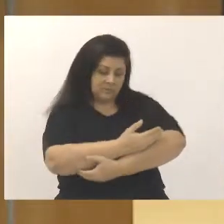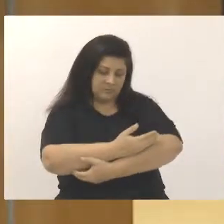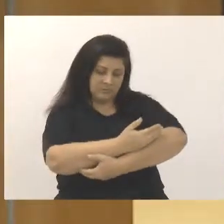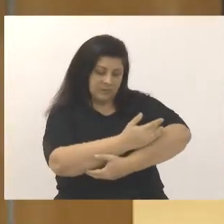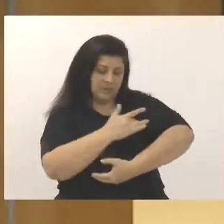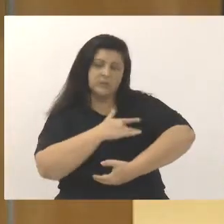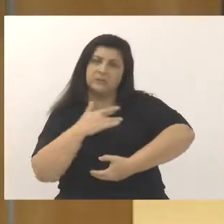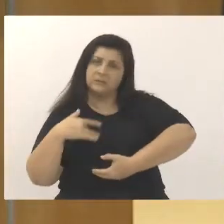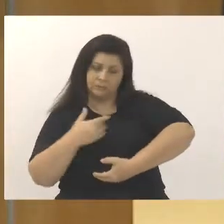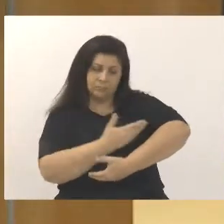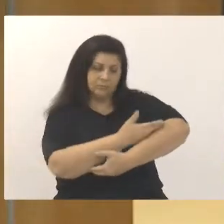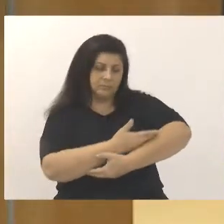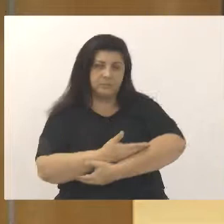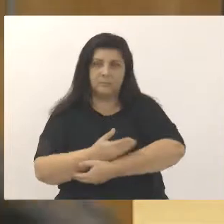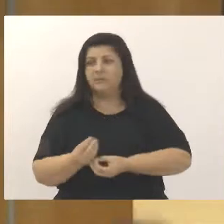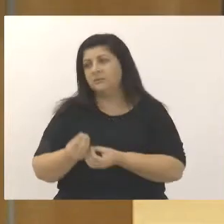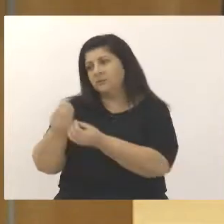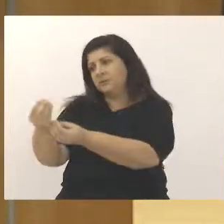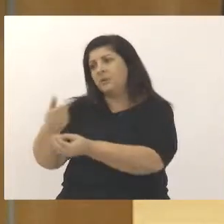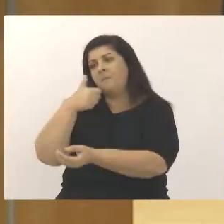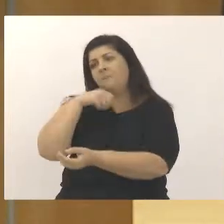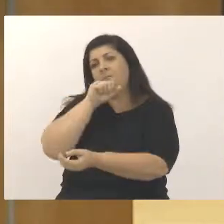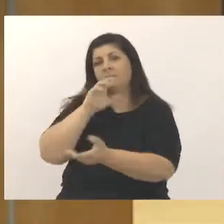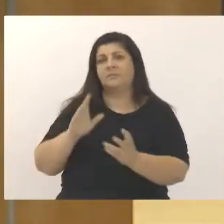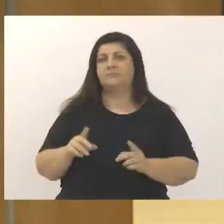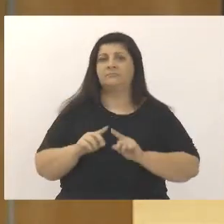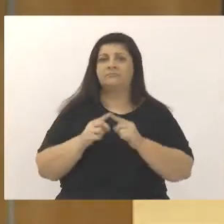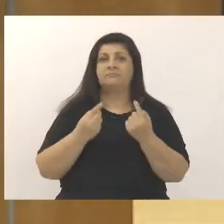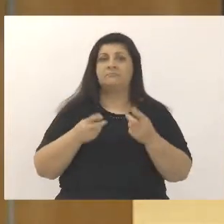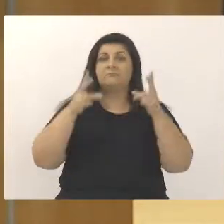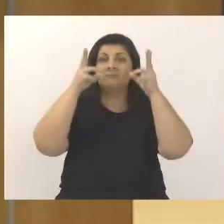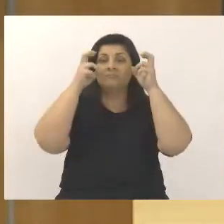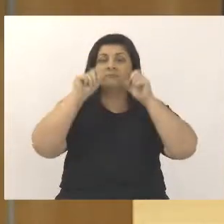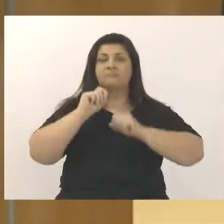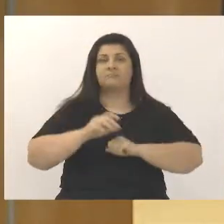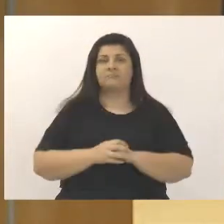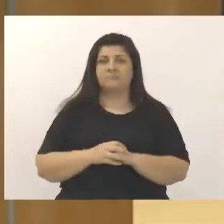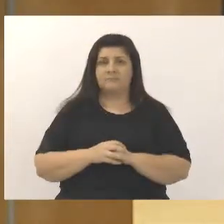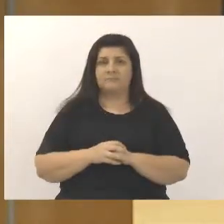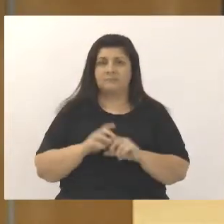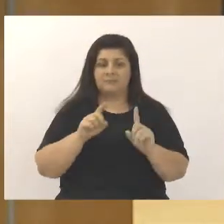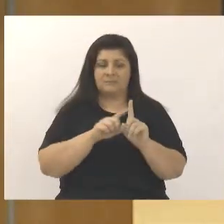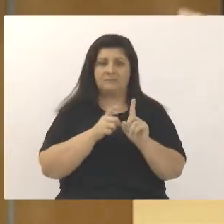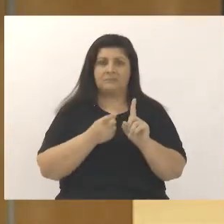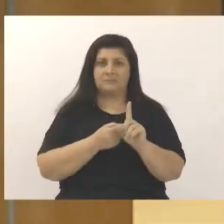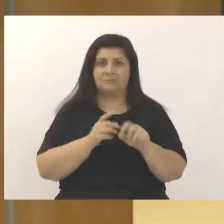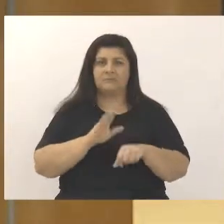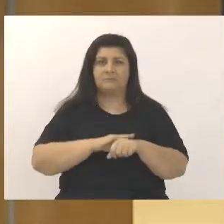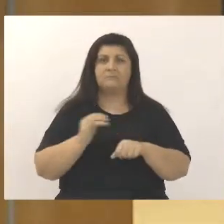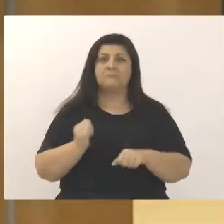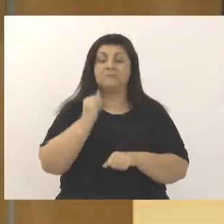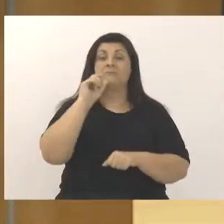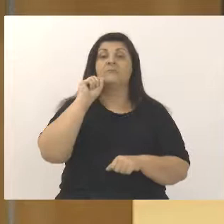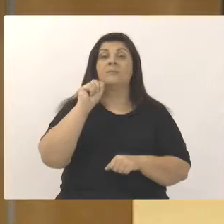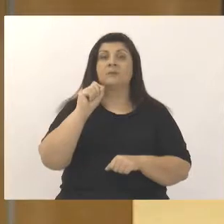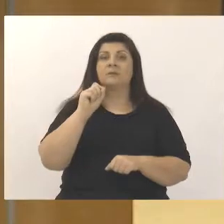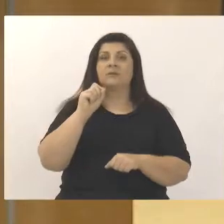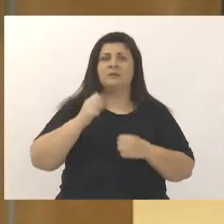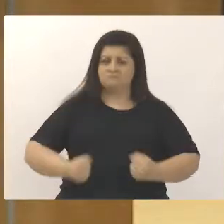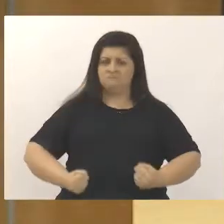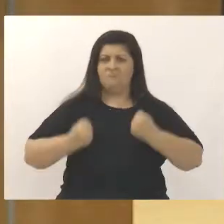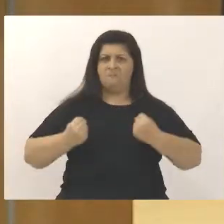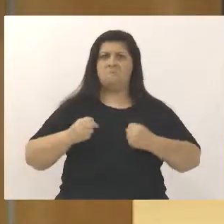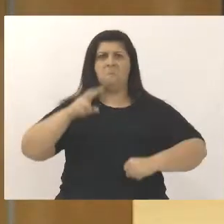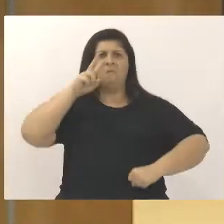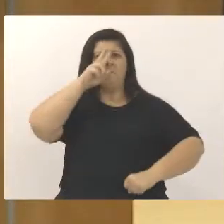mãe. E o que a gente percebe, certas lavagens cerebrais, onde para a gestante, o mais importante é o empoderamento dela